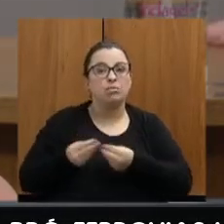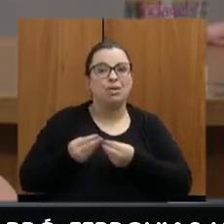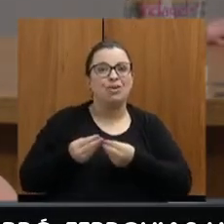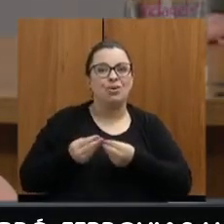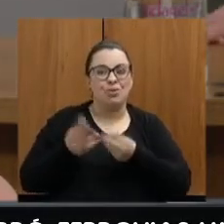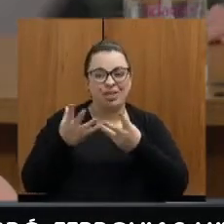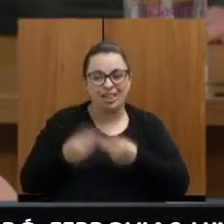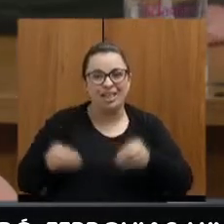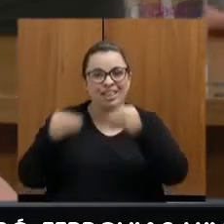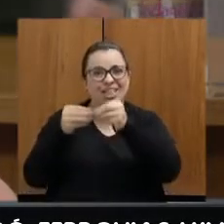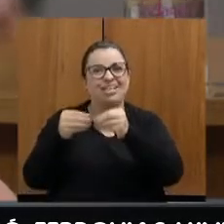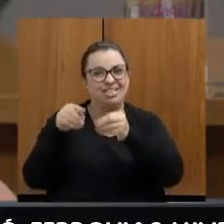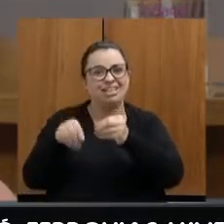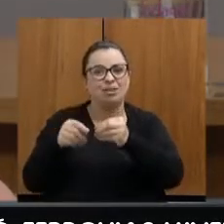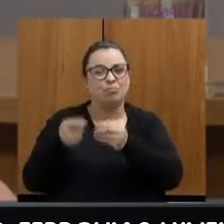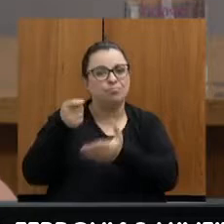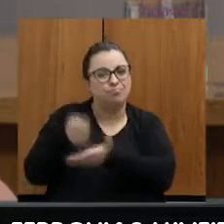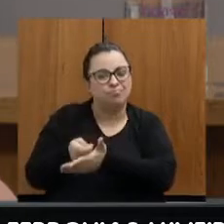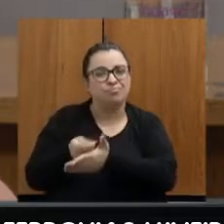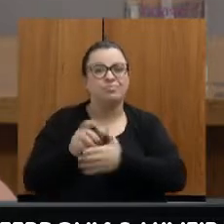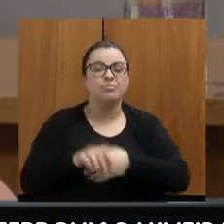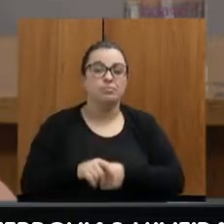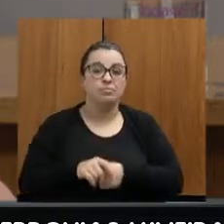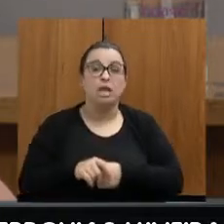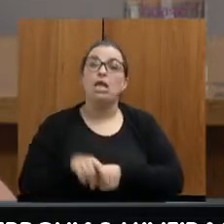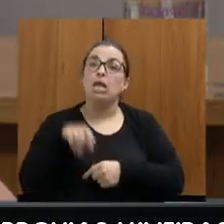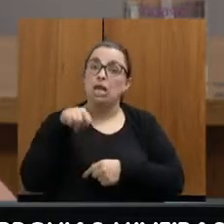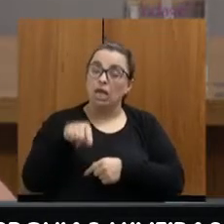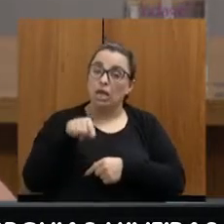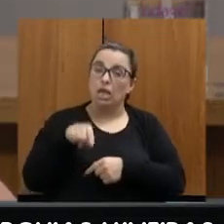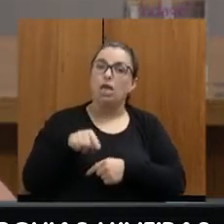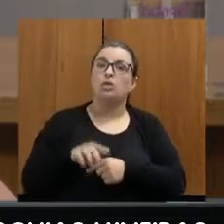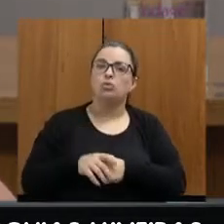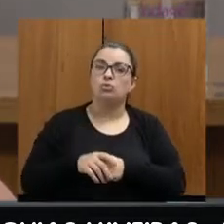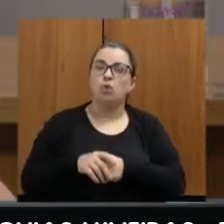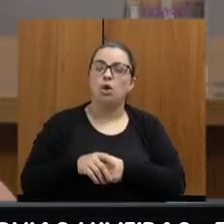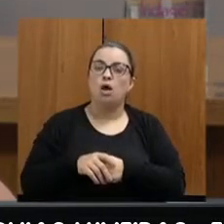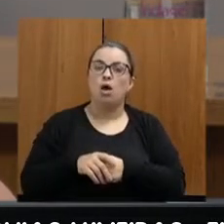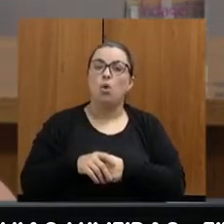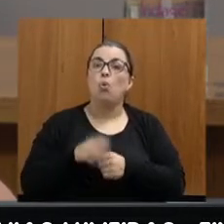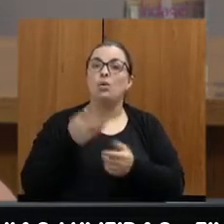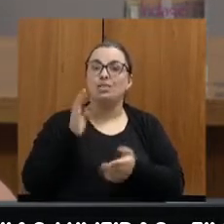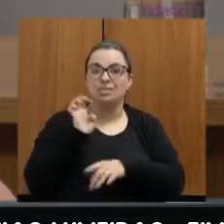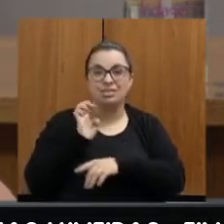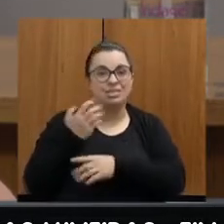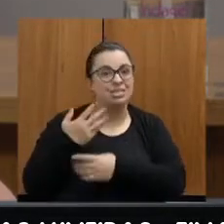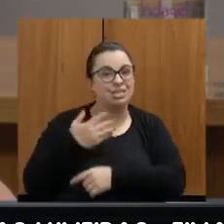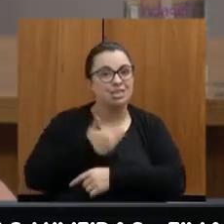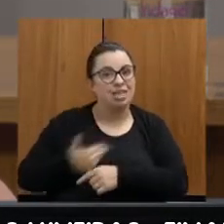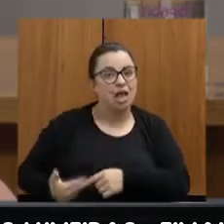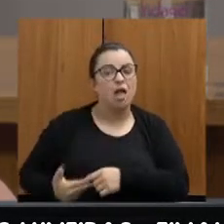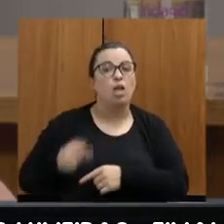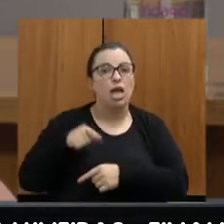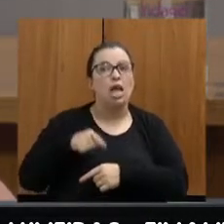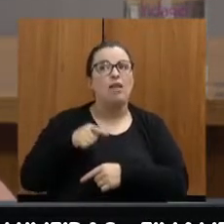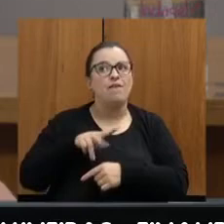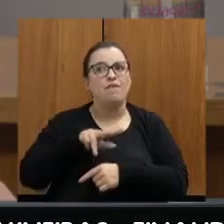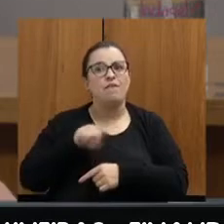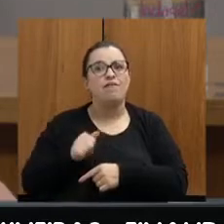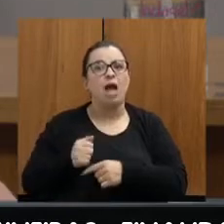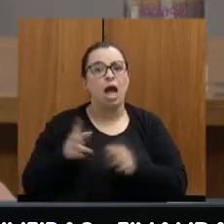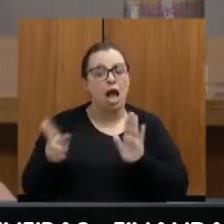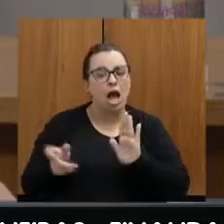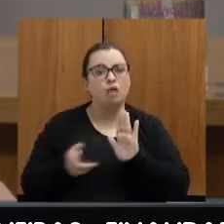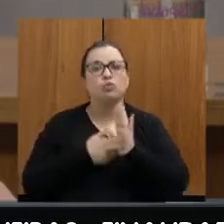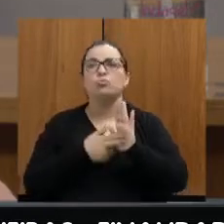um compromisso assumido que o estado vai custear os estudos para regularização fundiária e eventuais investimentos